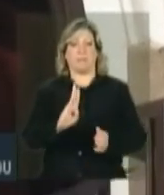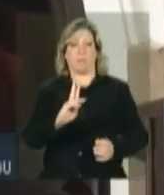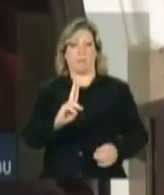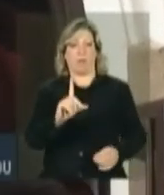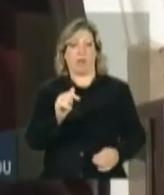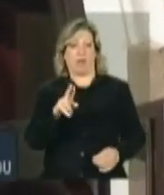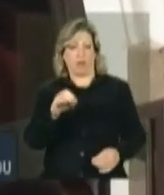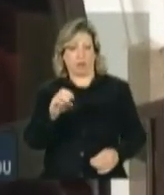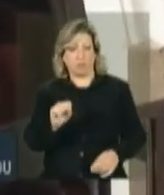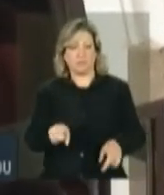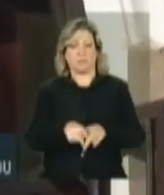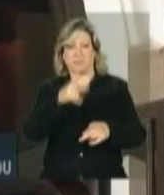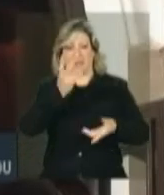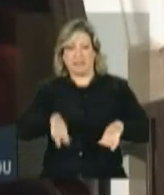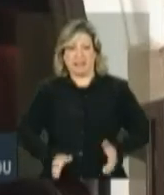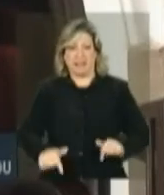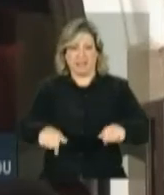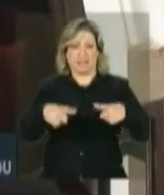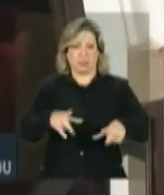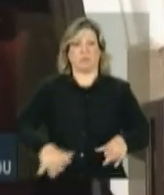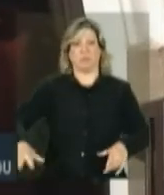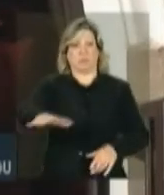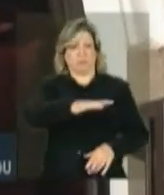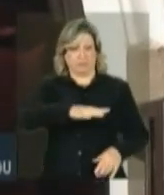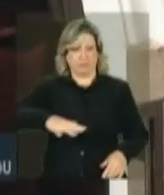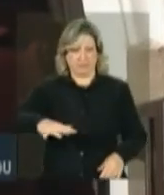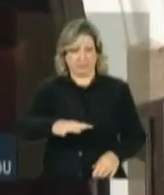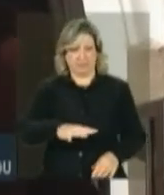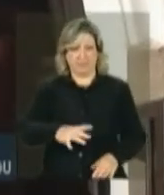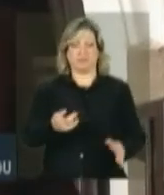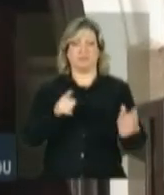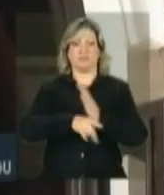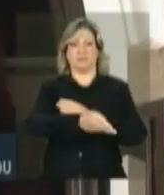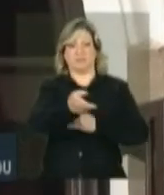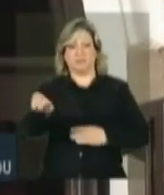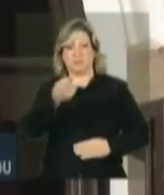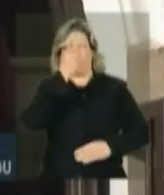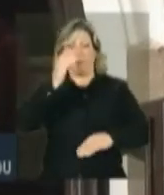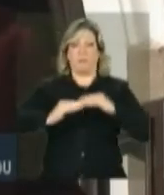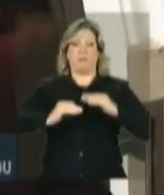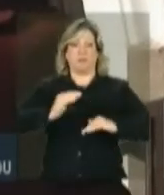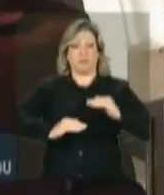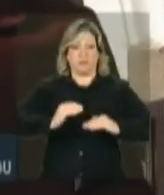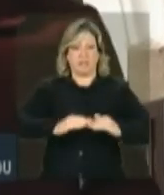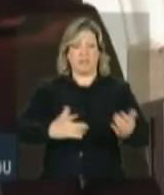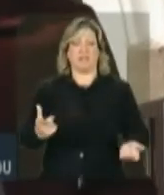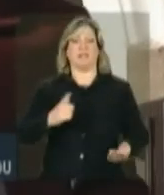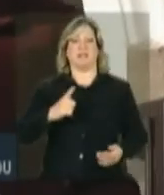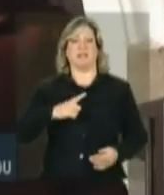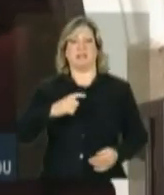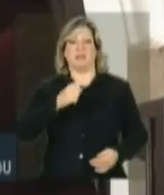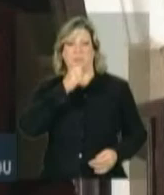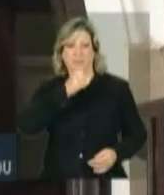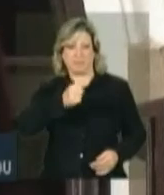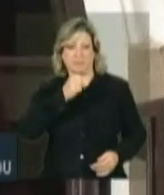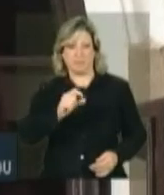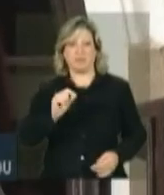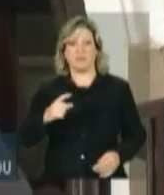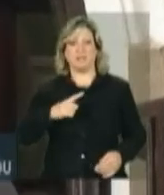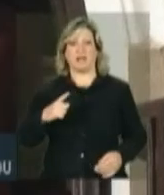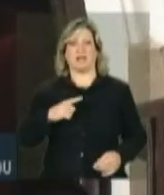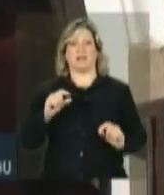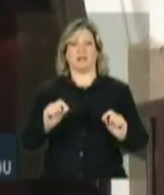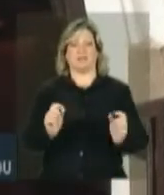nascidos aqui nesta região. Senhores profissionais da imprensa, jornalistas, fotógrafos,